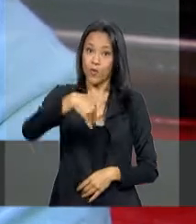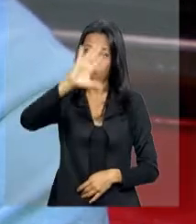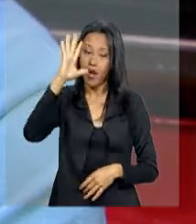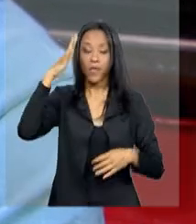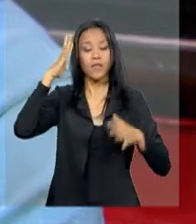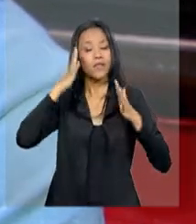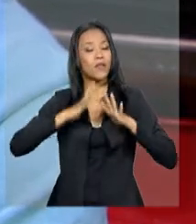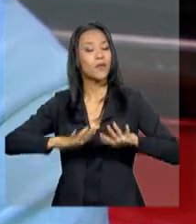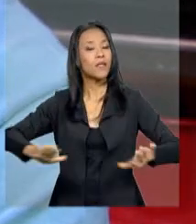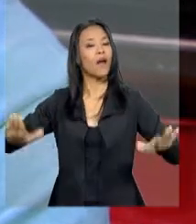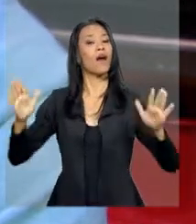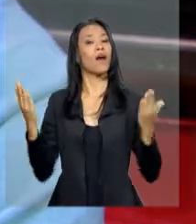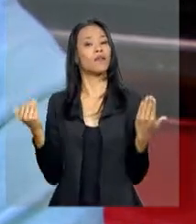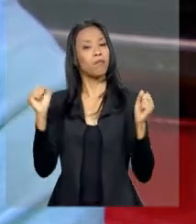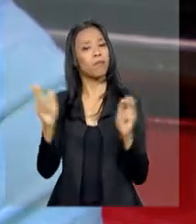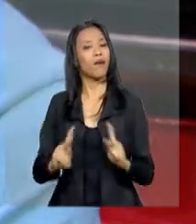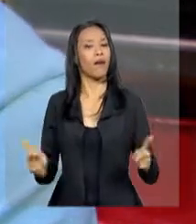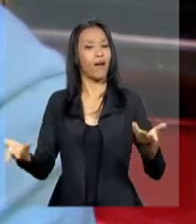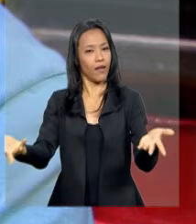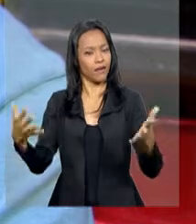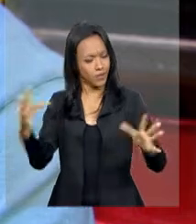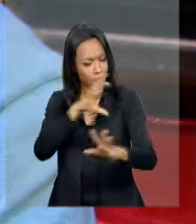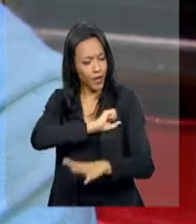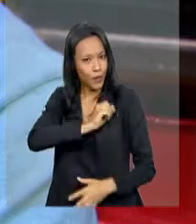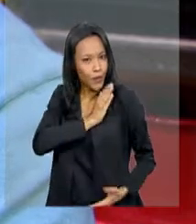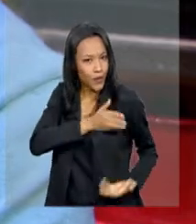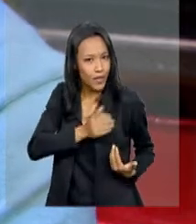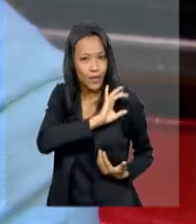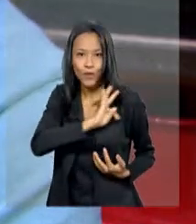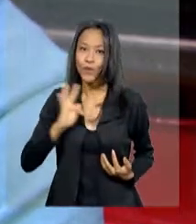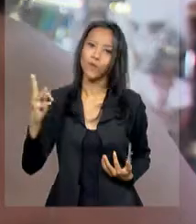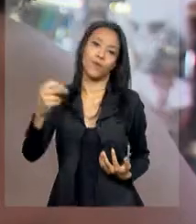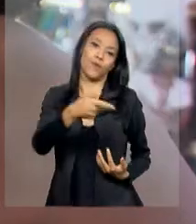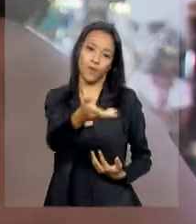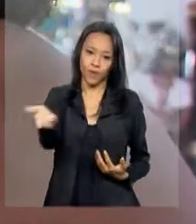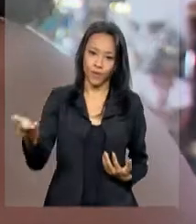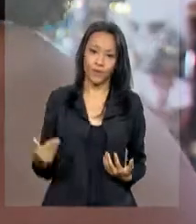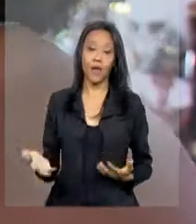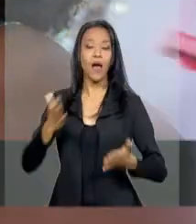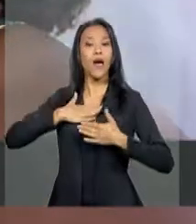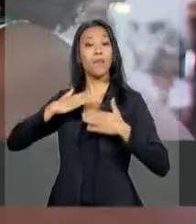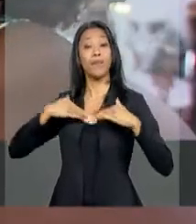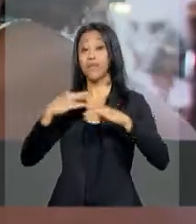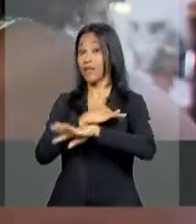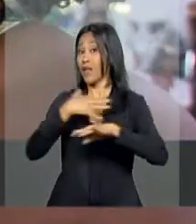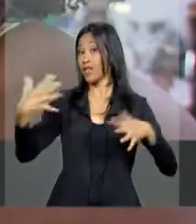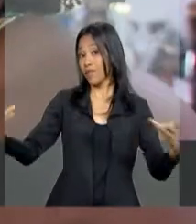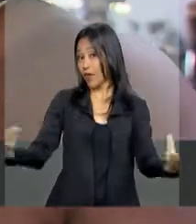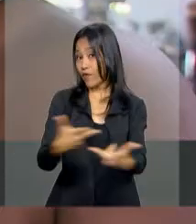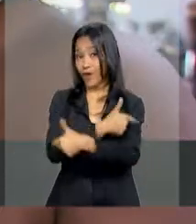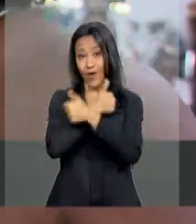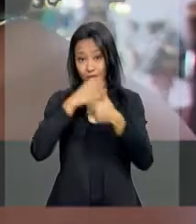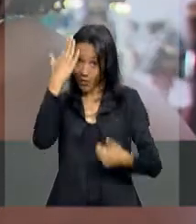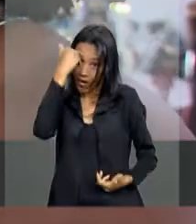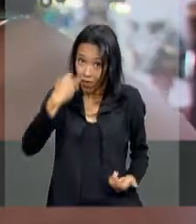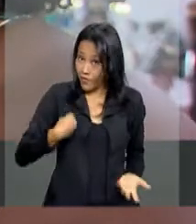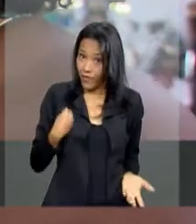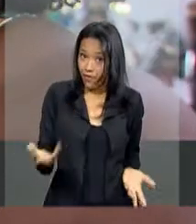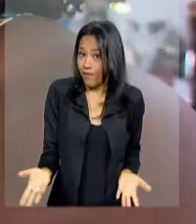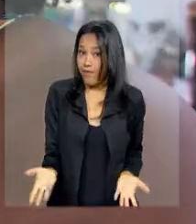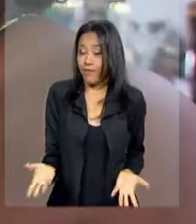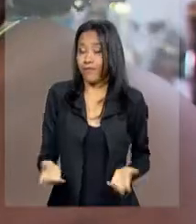mais tranquilidade, com paz e amor no coração de todas as pessoas. E a cidade é maravilhosa, é só saber viver.